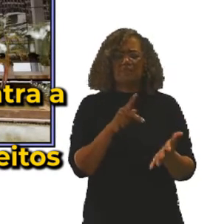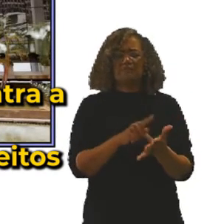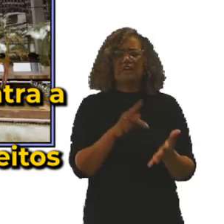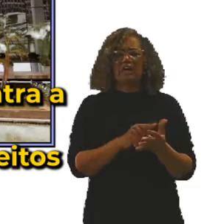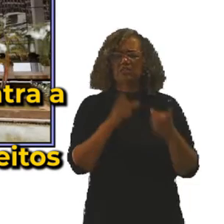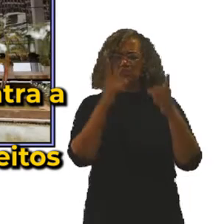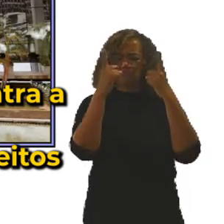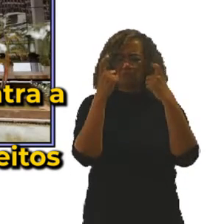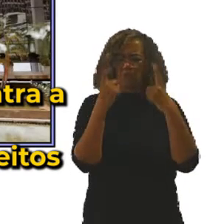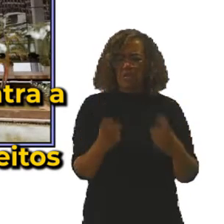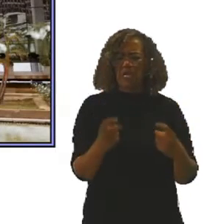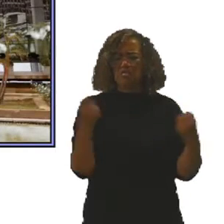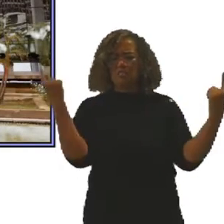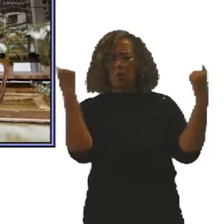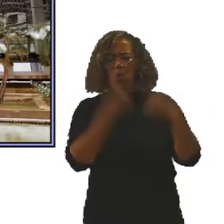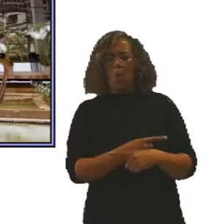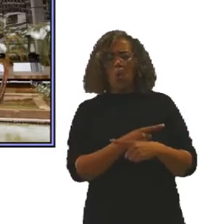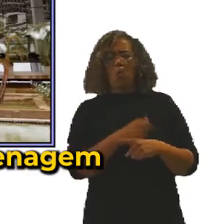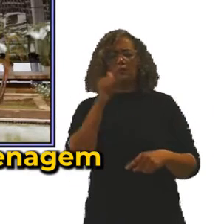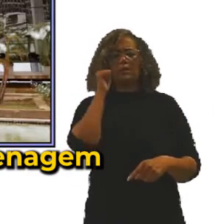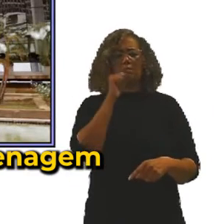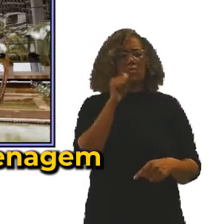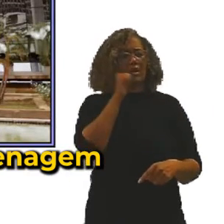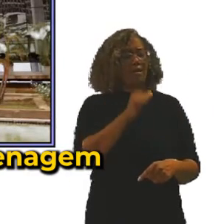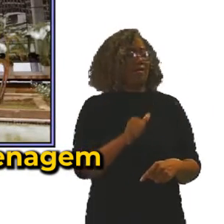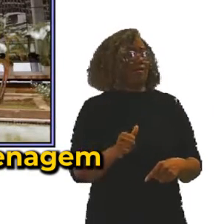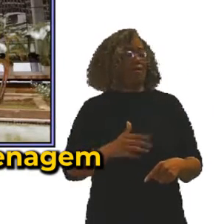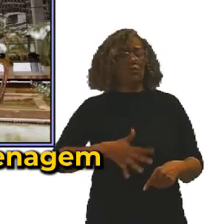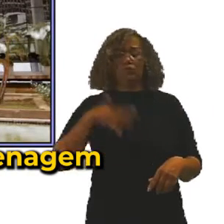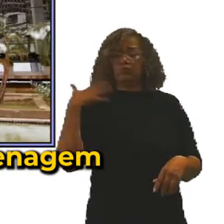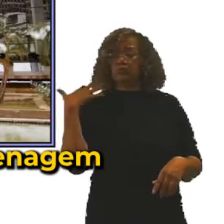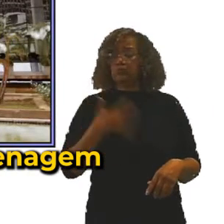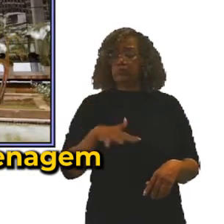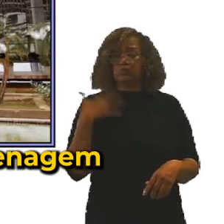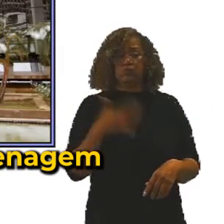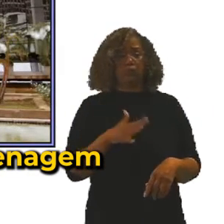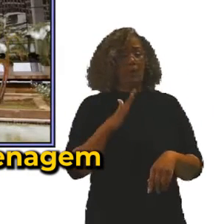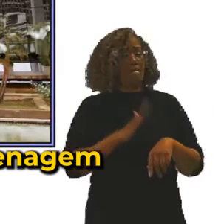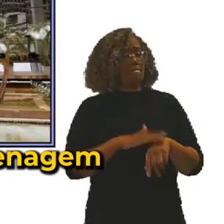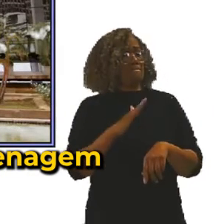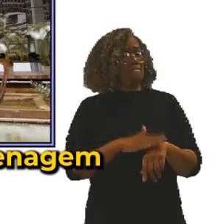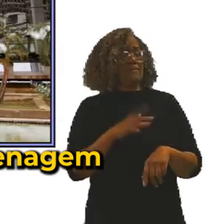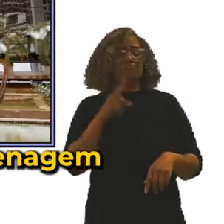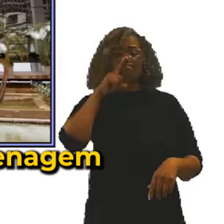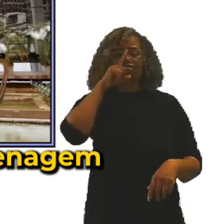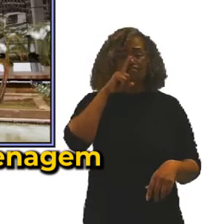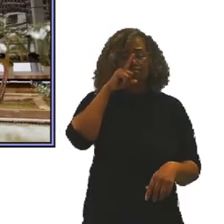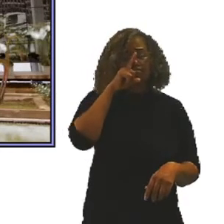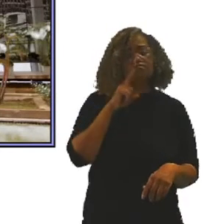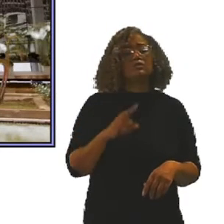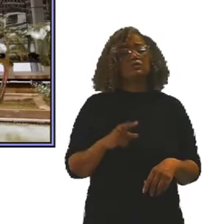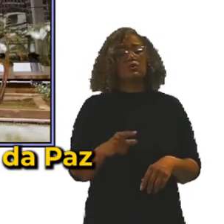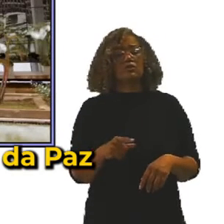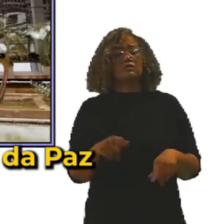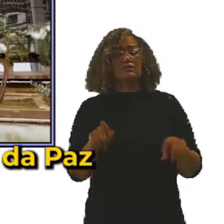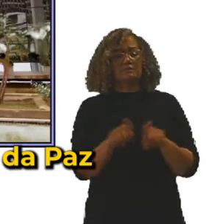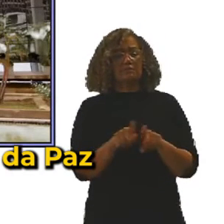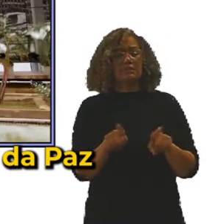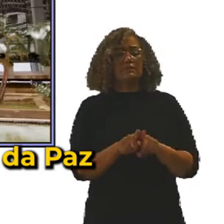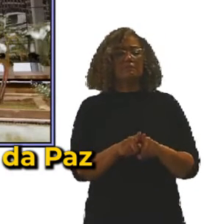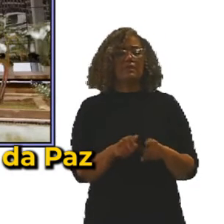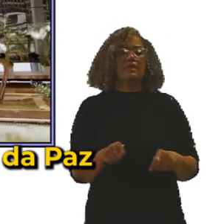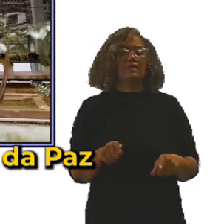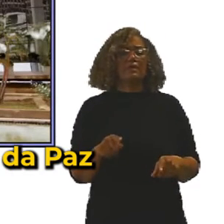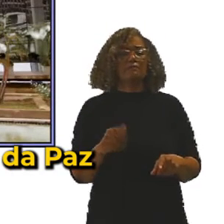escandalosa violação dos direitos humanos. Faço aqui, pedindo licença a todos, uma homenagem a Kofi Annan, diplomata